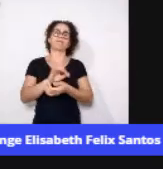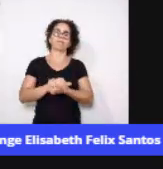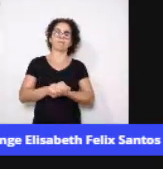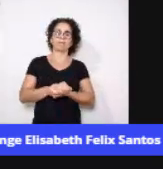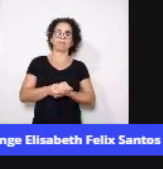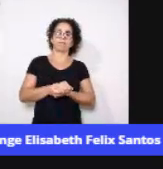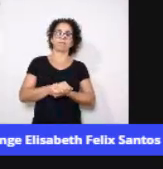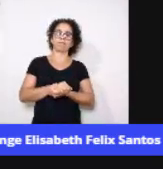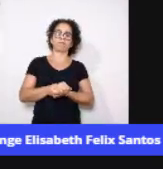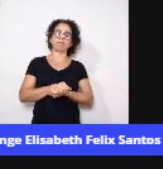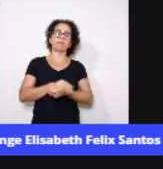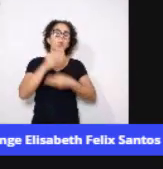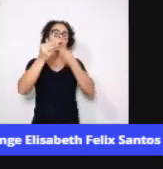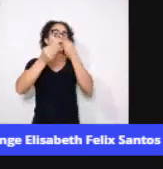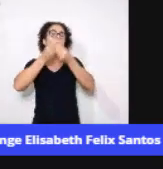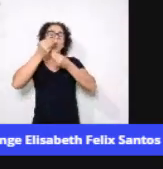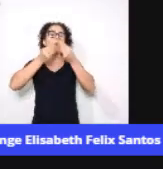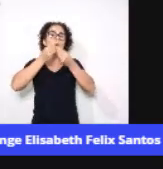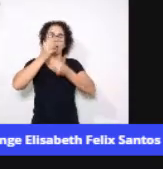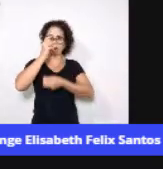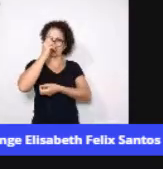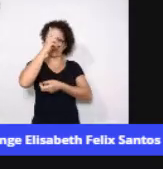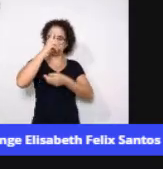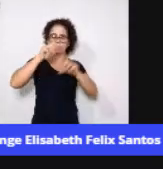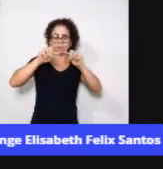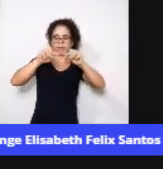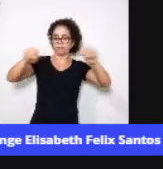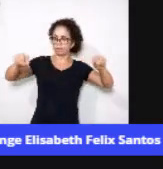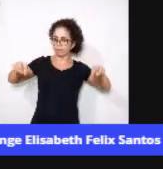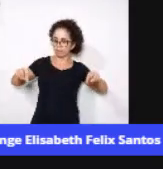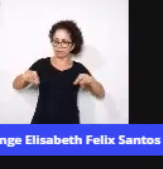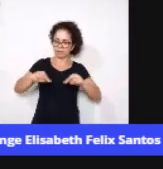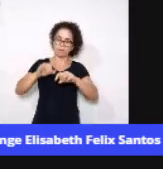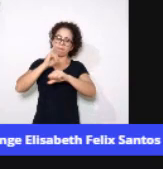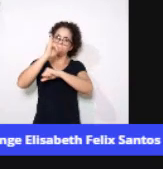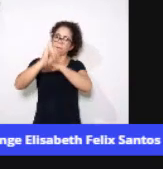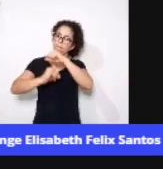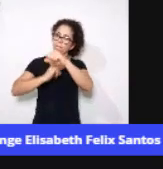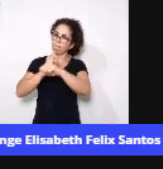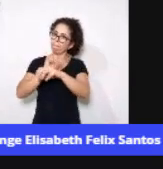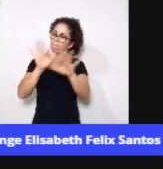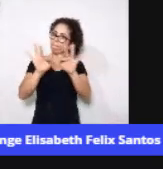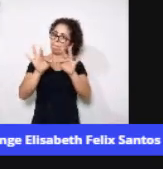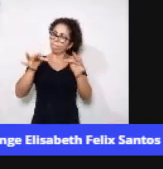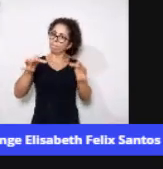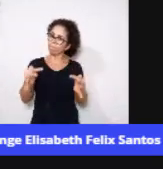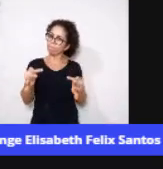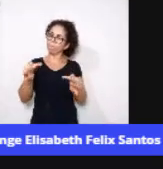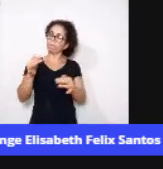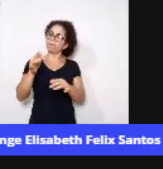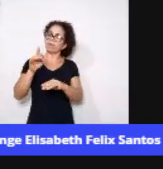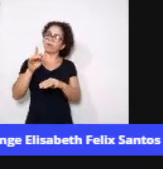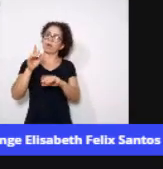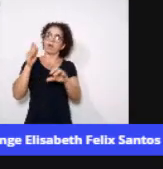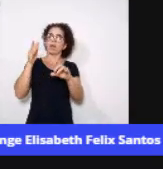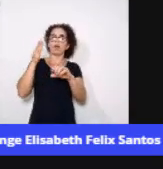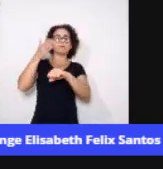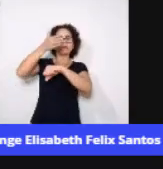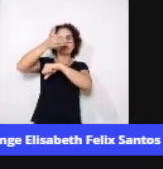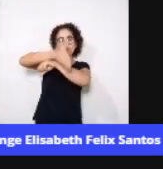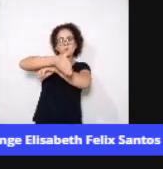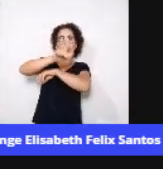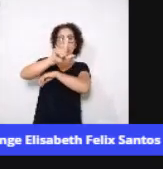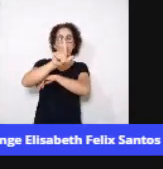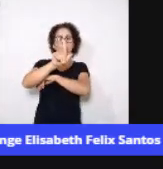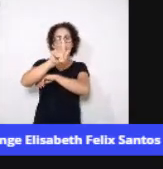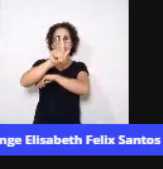Como criar uma sala virtual? Muito simples. Basta que nós acessamos o Google e